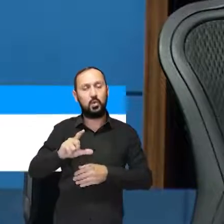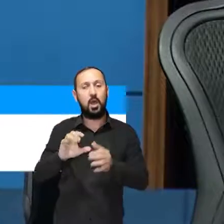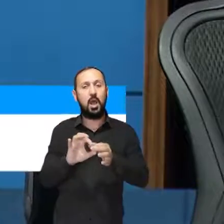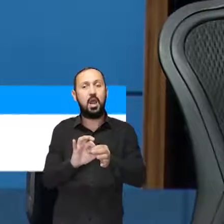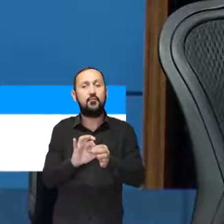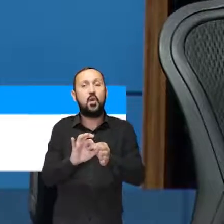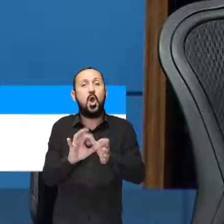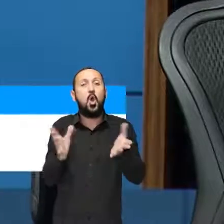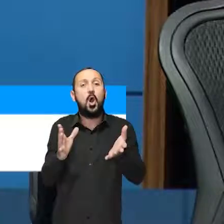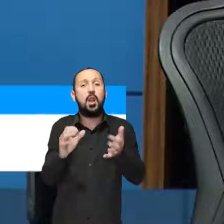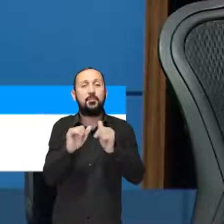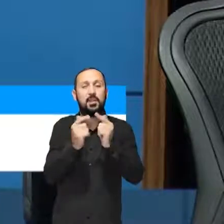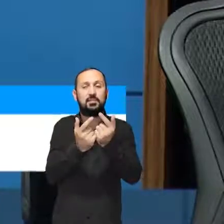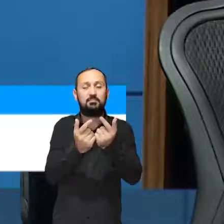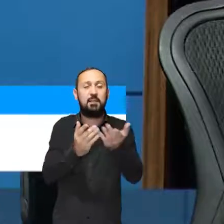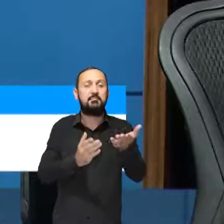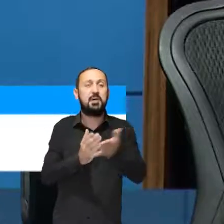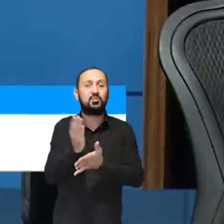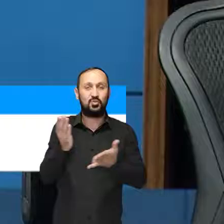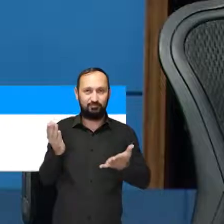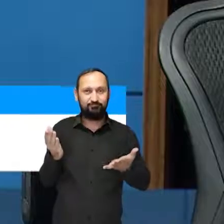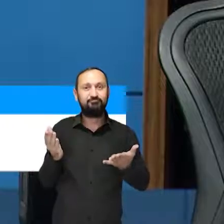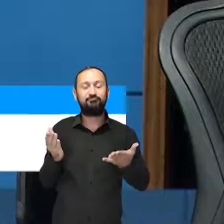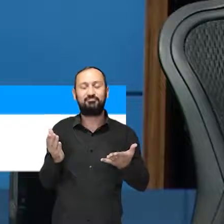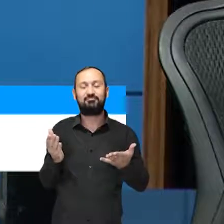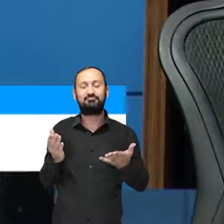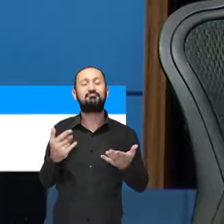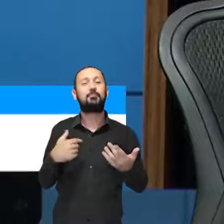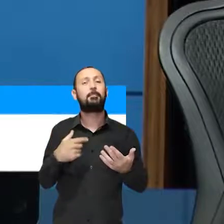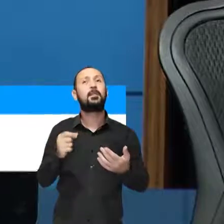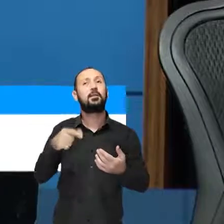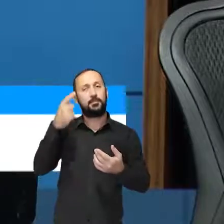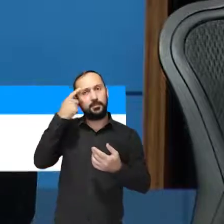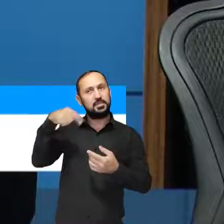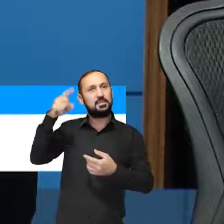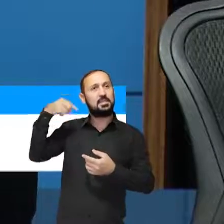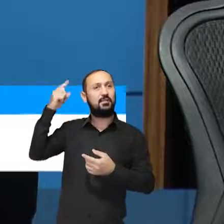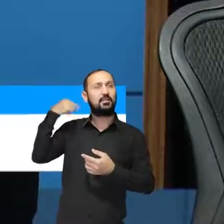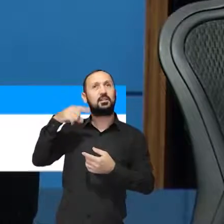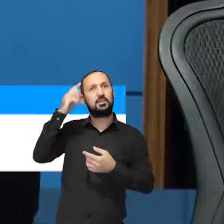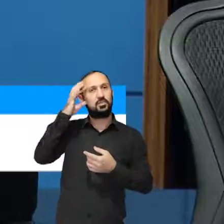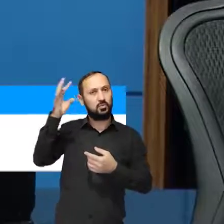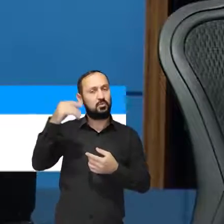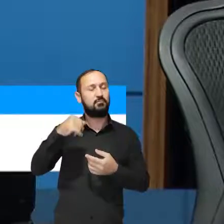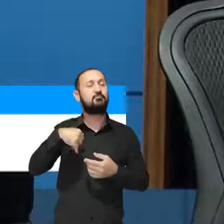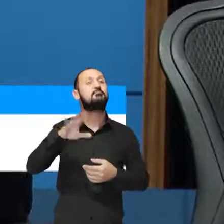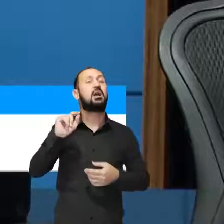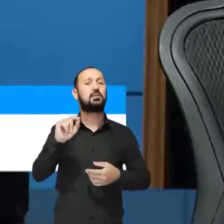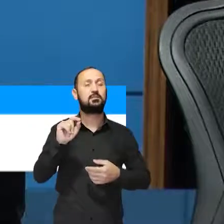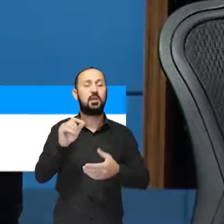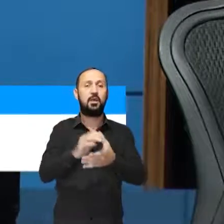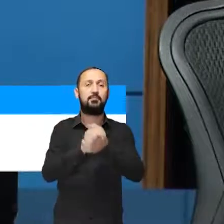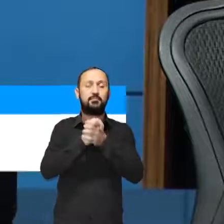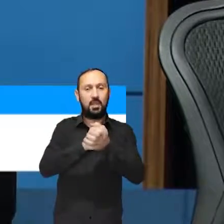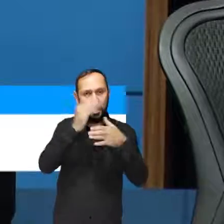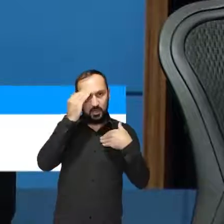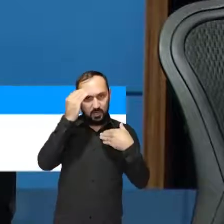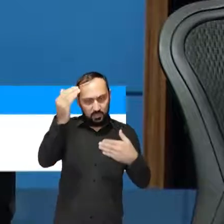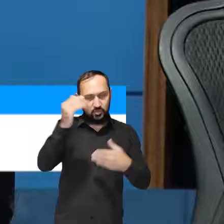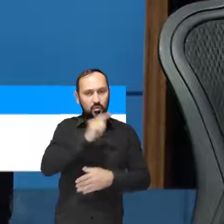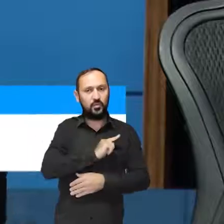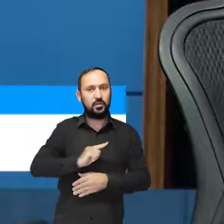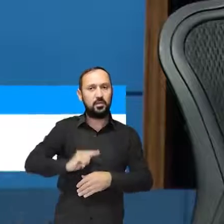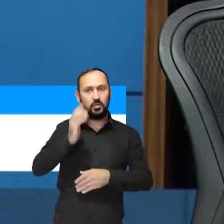Estado, aprovado por essa casa. É muito mais do que a gente sonhou que conseguiríamos, senhores